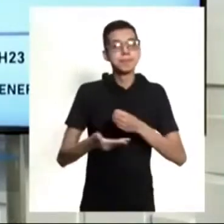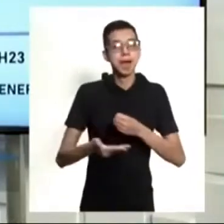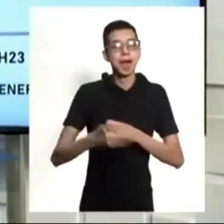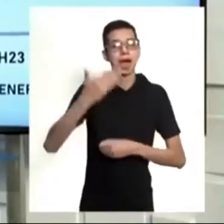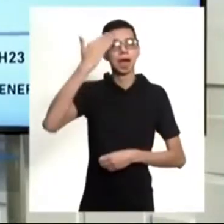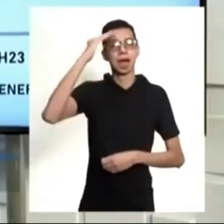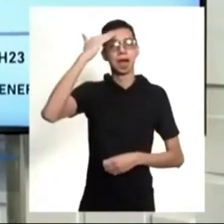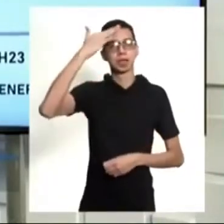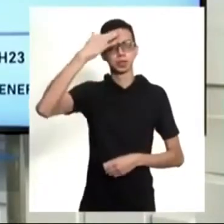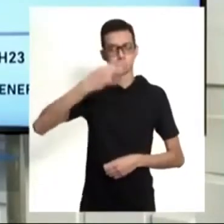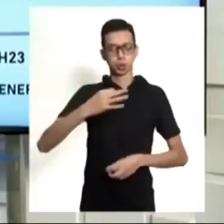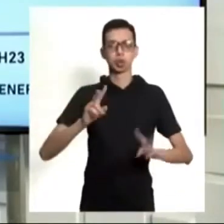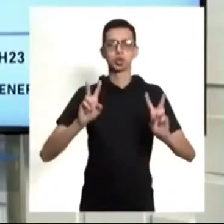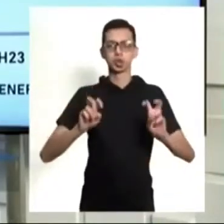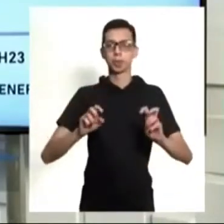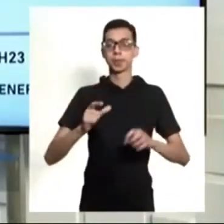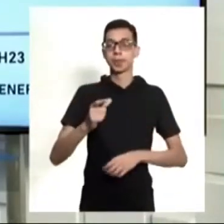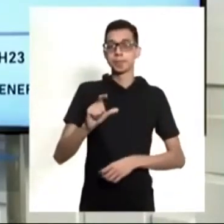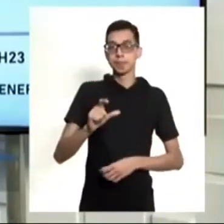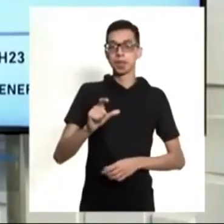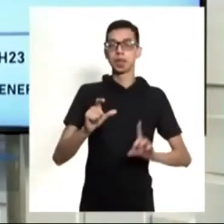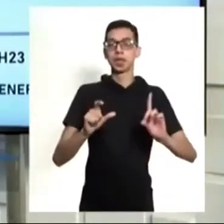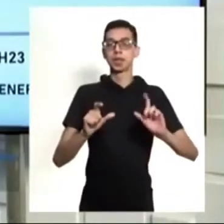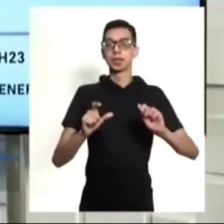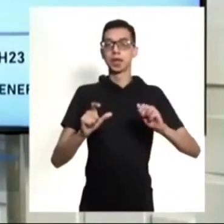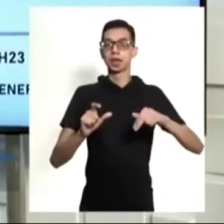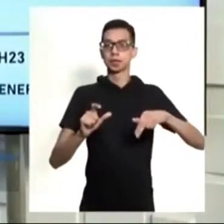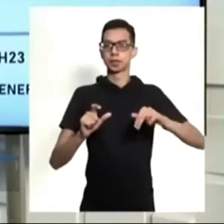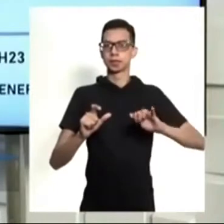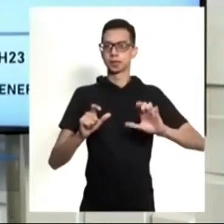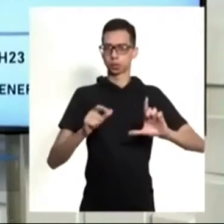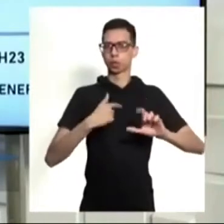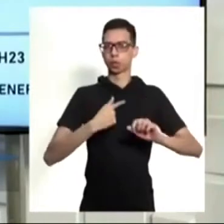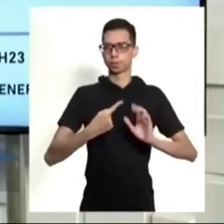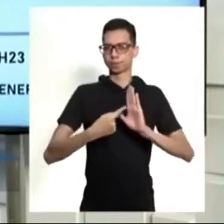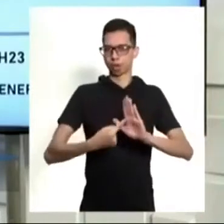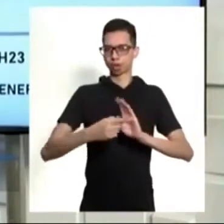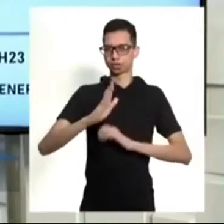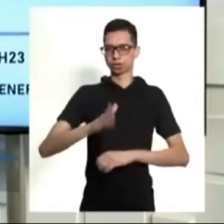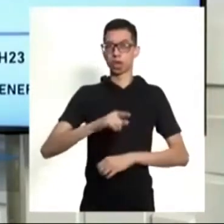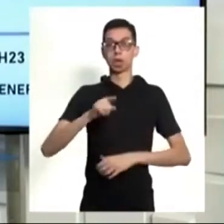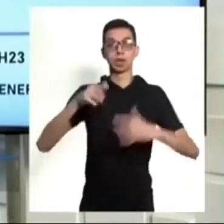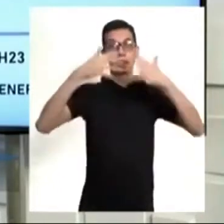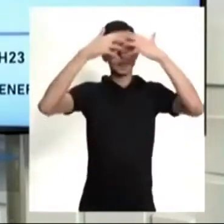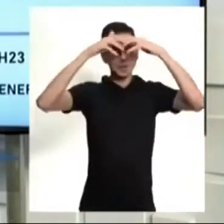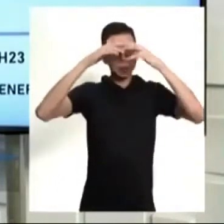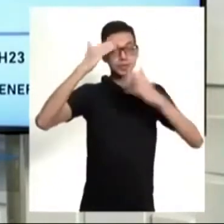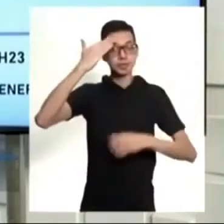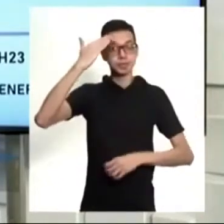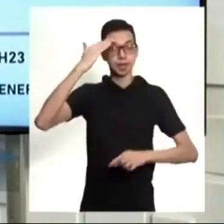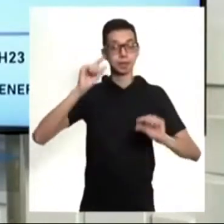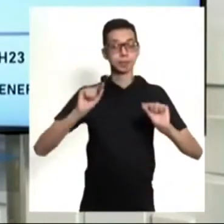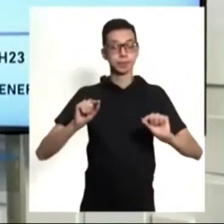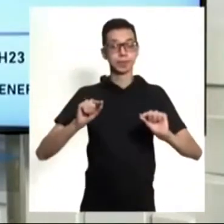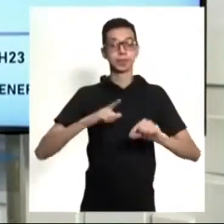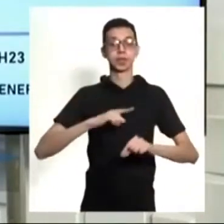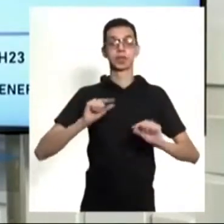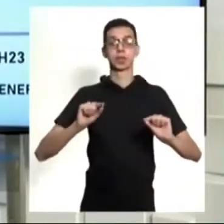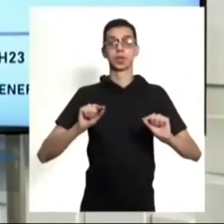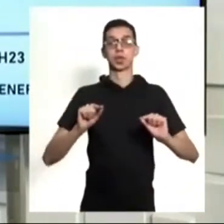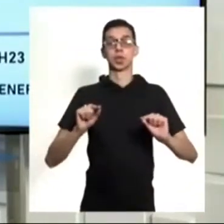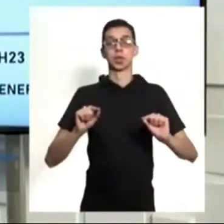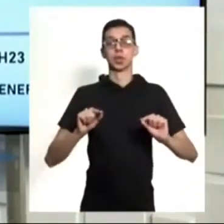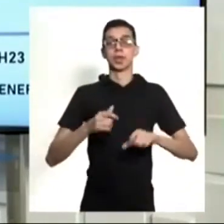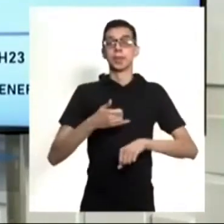compreender a pilha de Daniel, que é o que eu vou apresentar aqui para você, tá bom? Então já tenha na sua cabeça, quando você conectar dois eletrodos, né, conectar